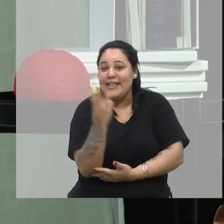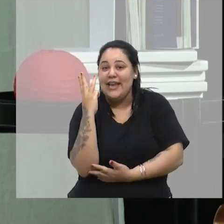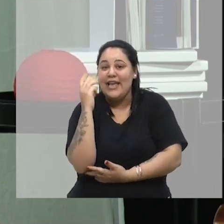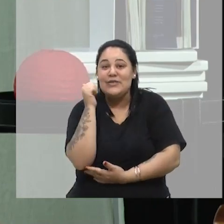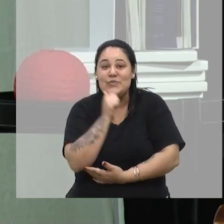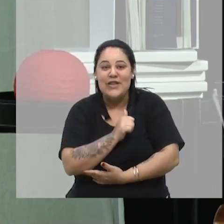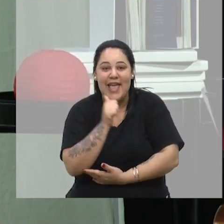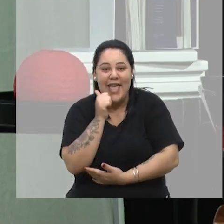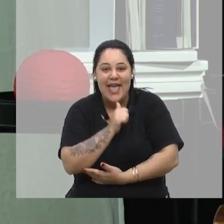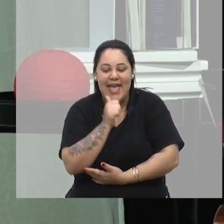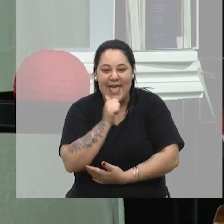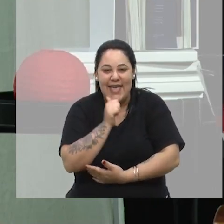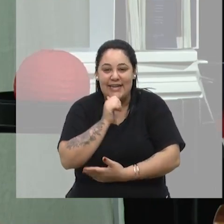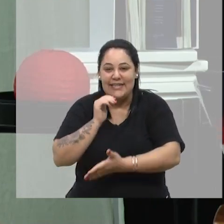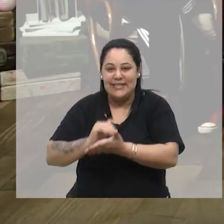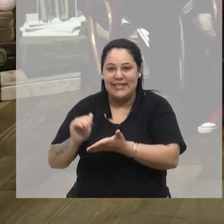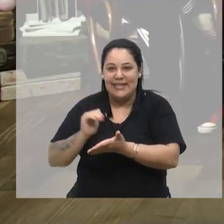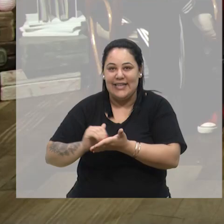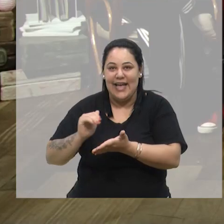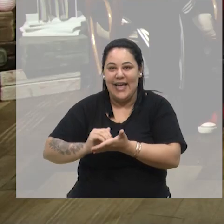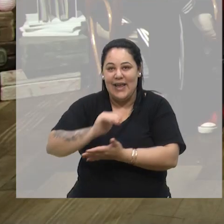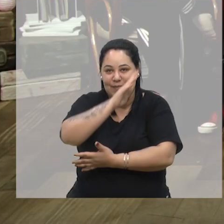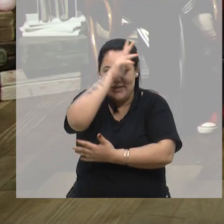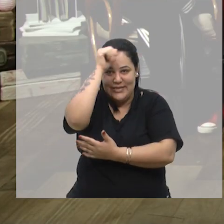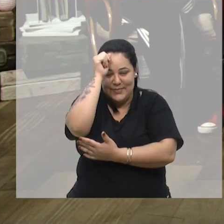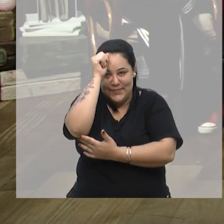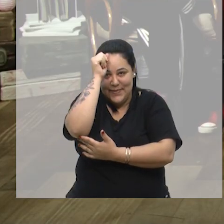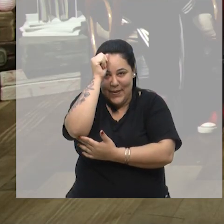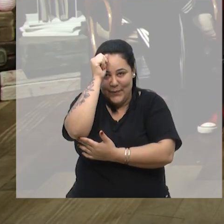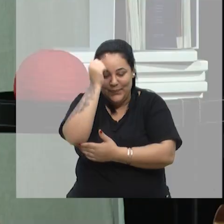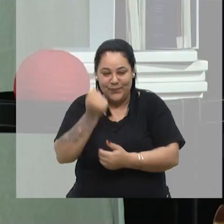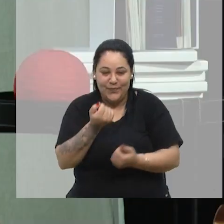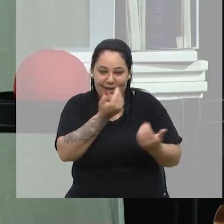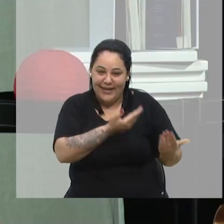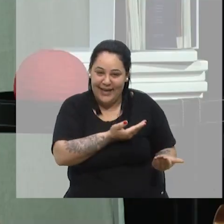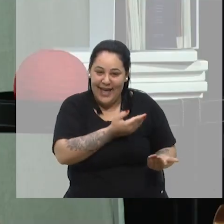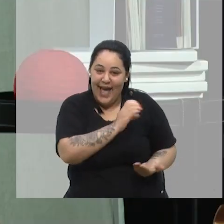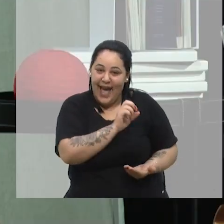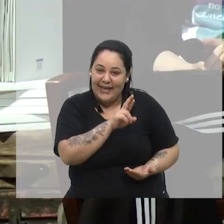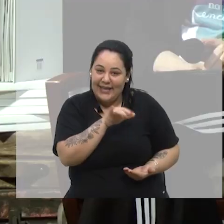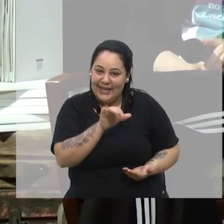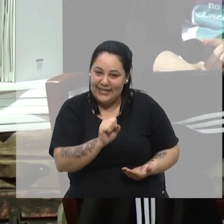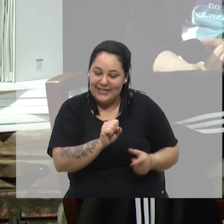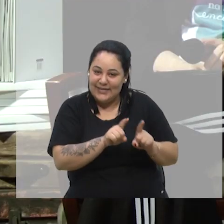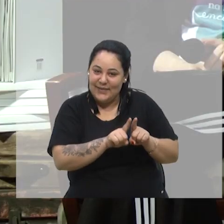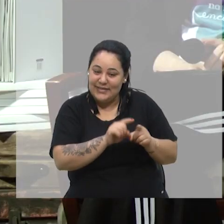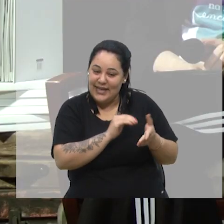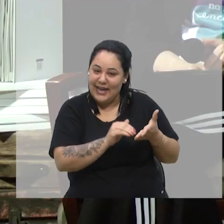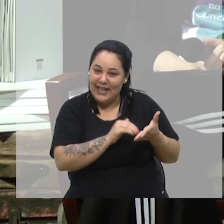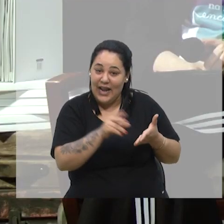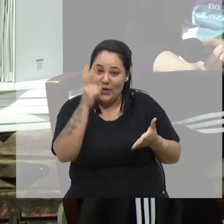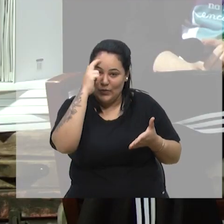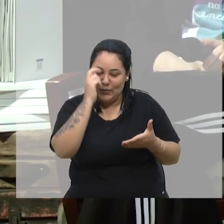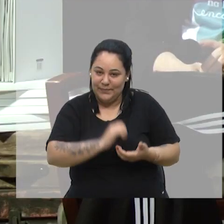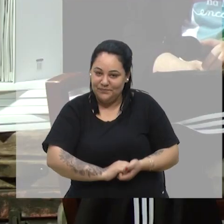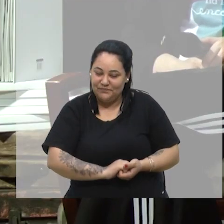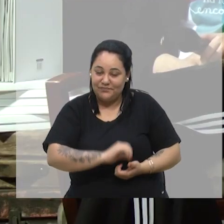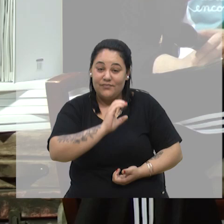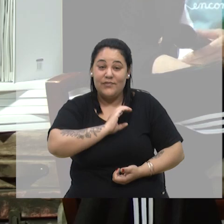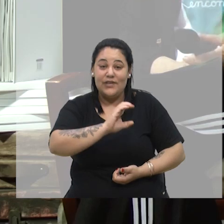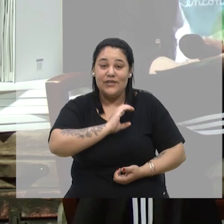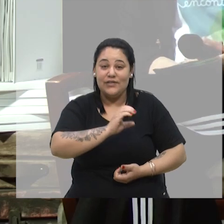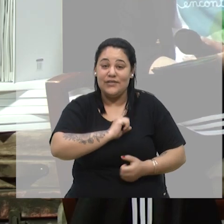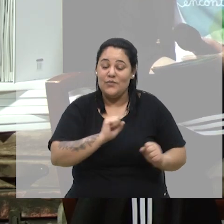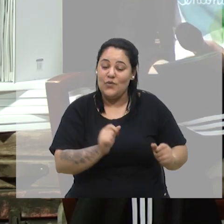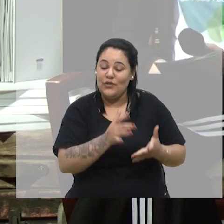secretária municipal da cultura, Cristina Nora Calcanhoto, aqui ao meu lado, a coordenadora do programa permanente de estímulo